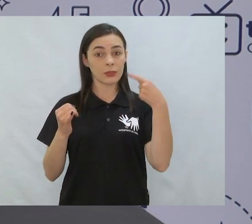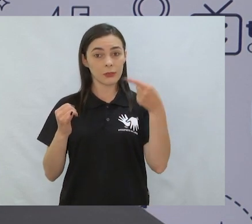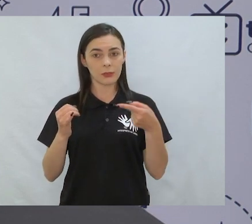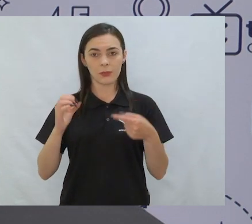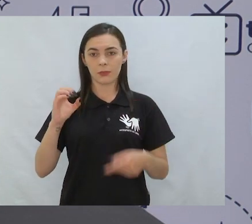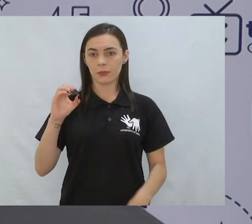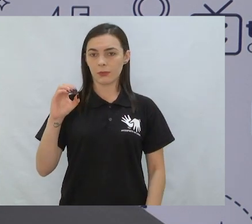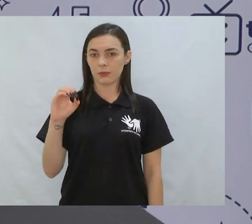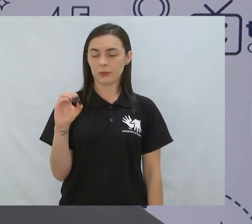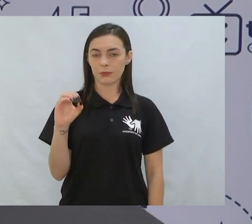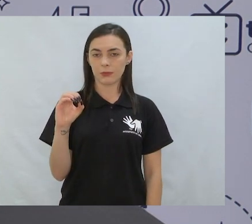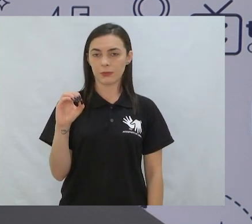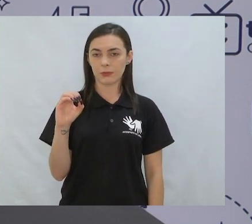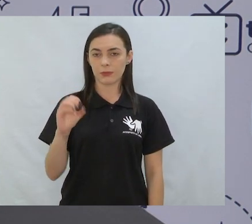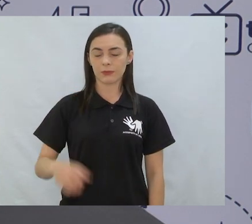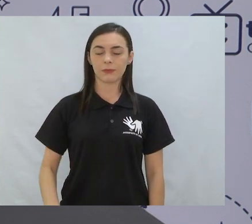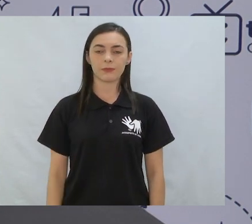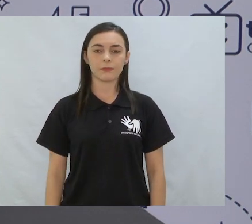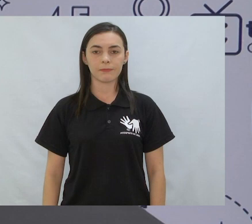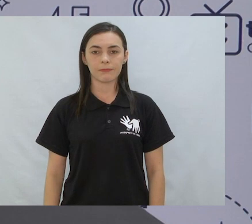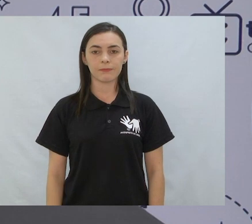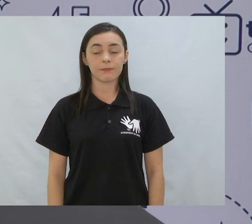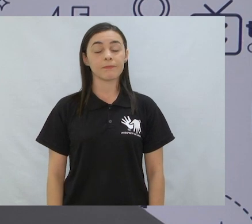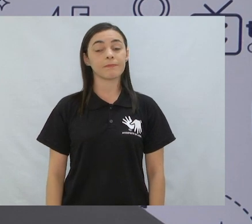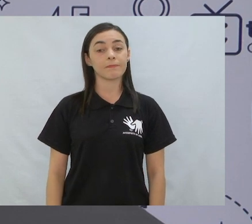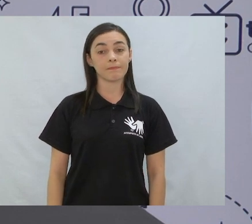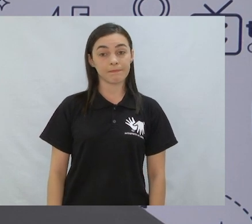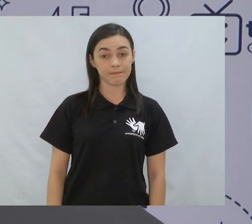é a letra O.